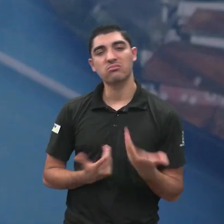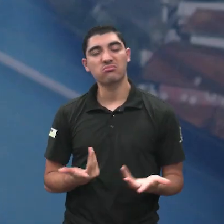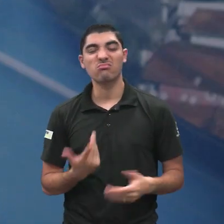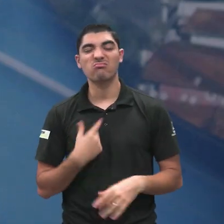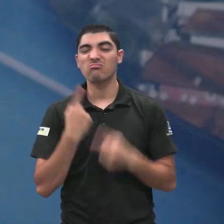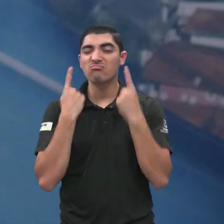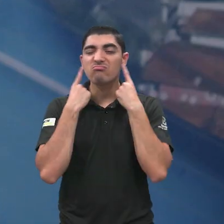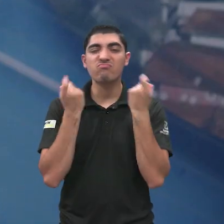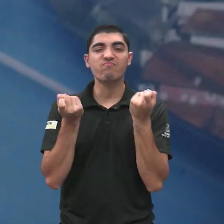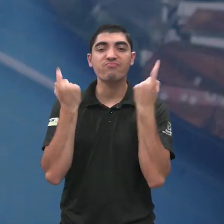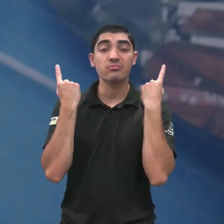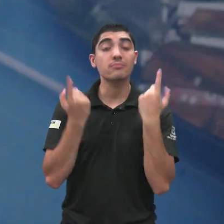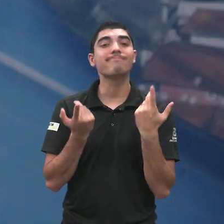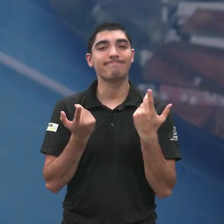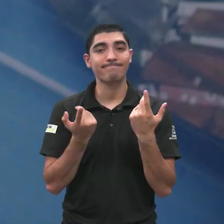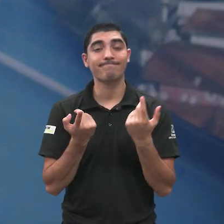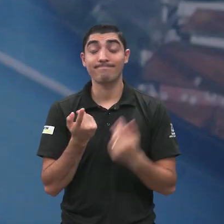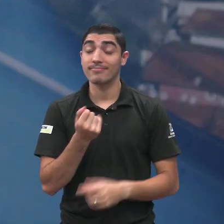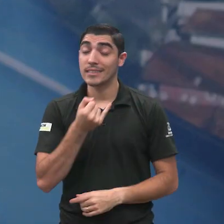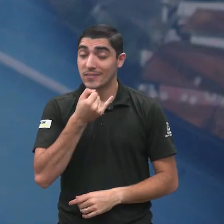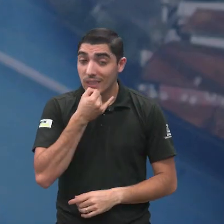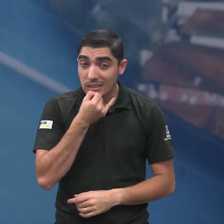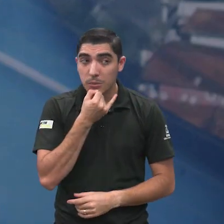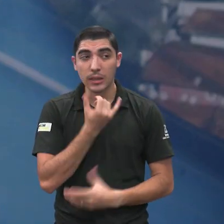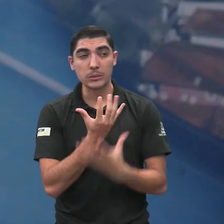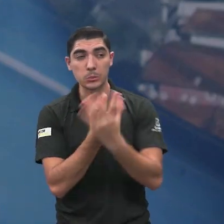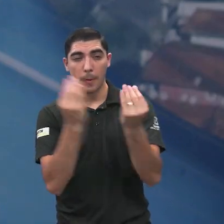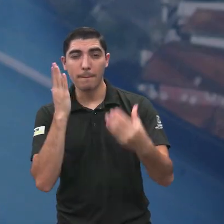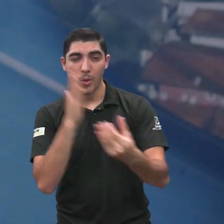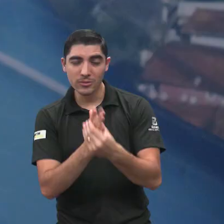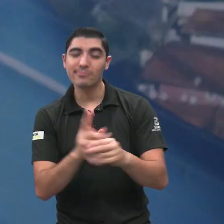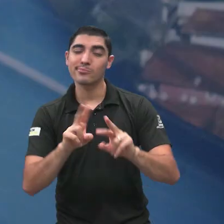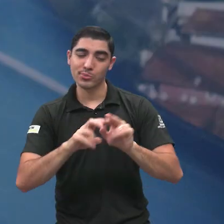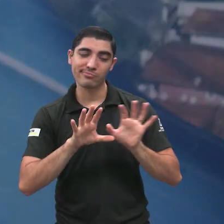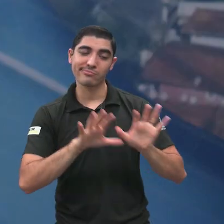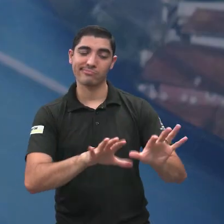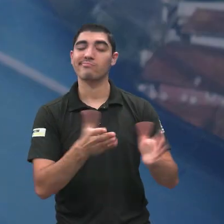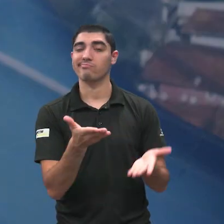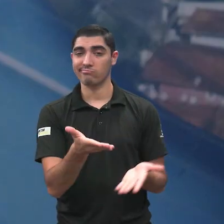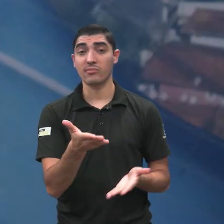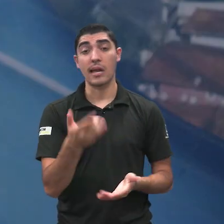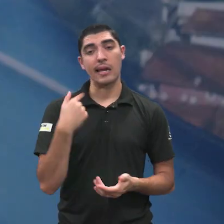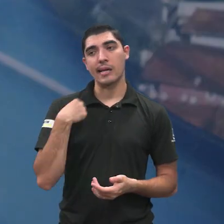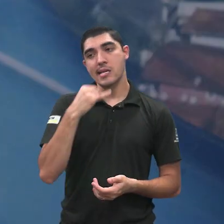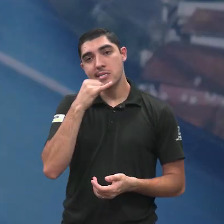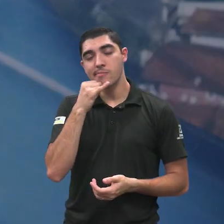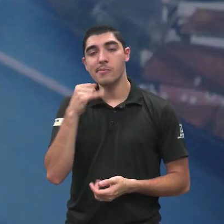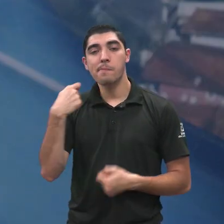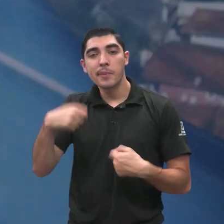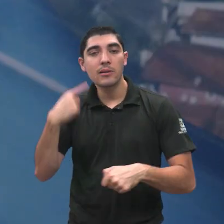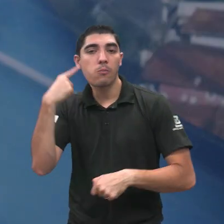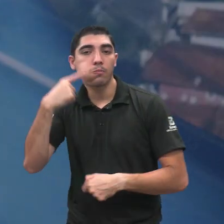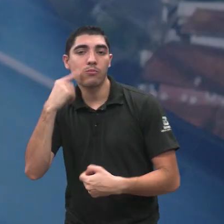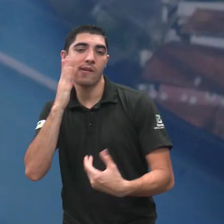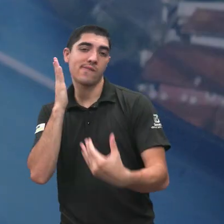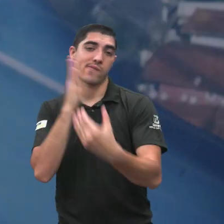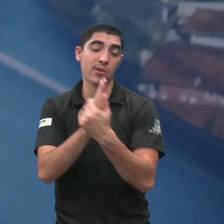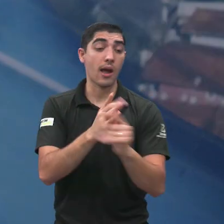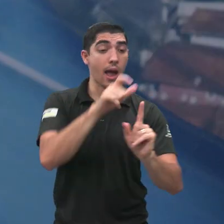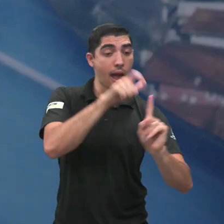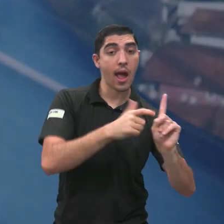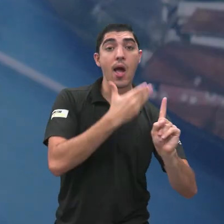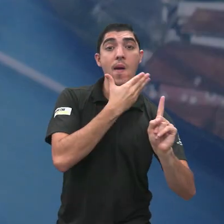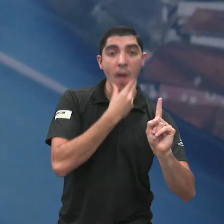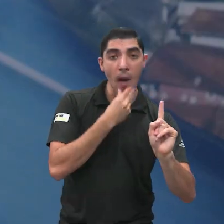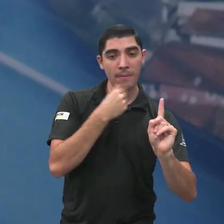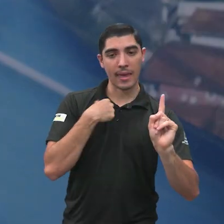pura realidade nos processos. Nós precisamos entrar com o processo para que o cara tenha a presença